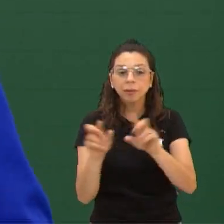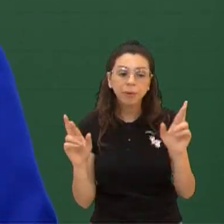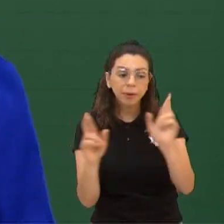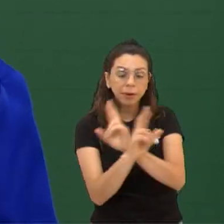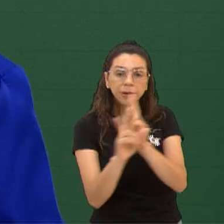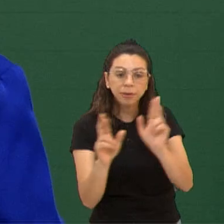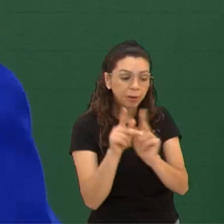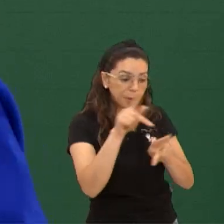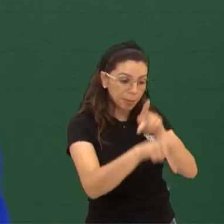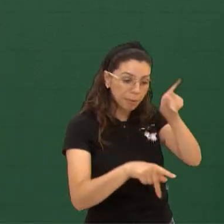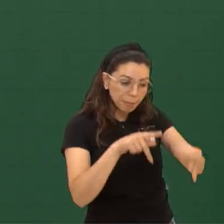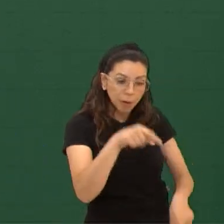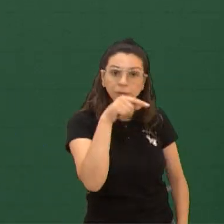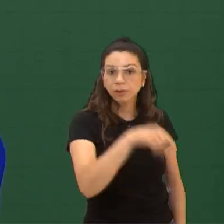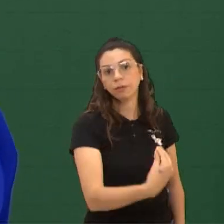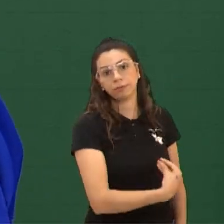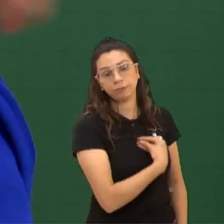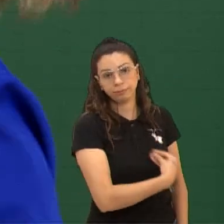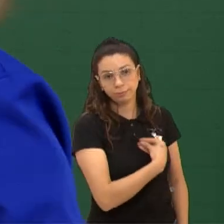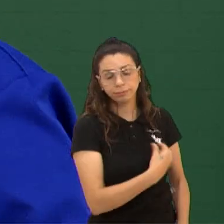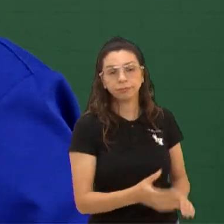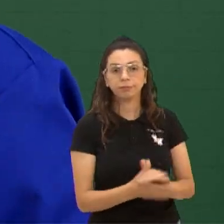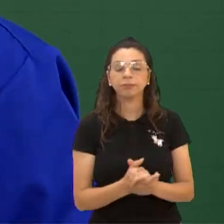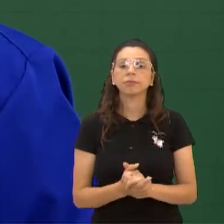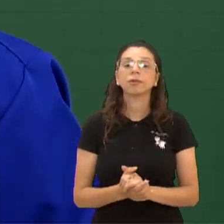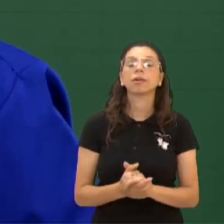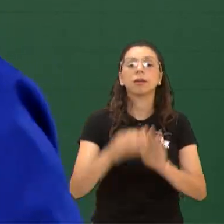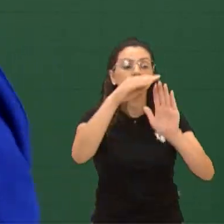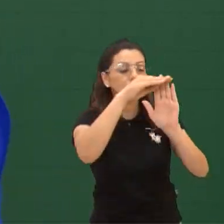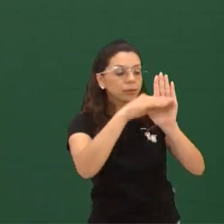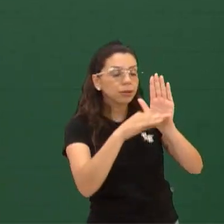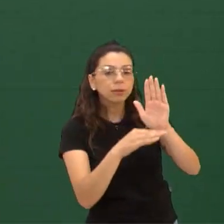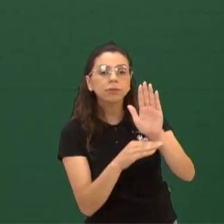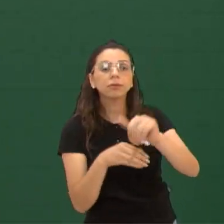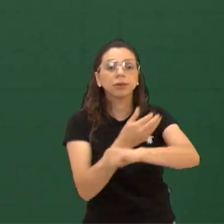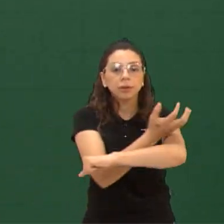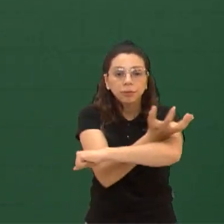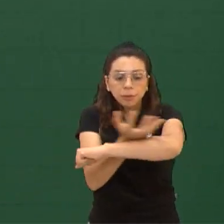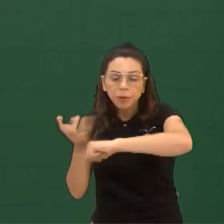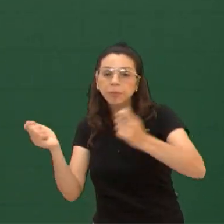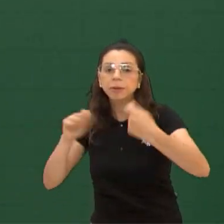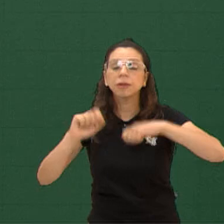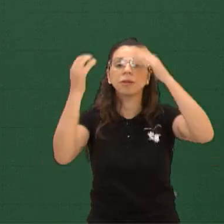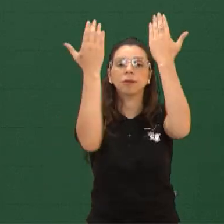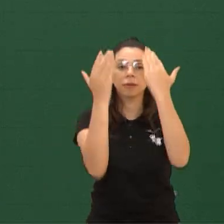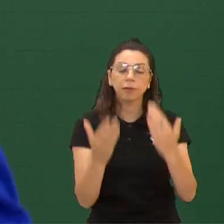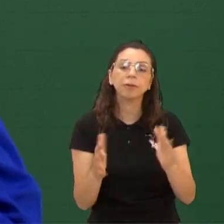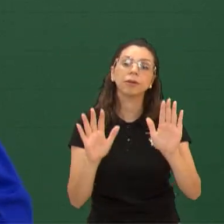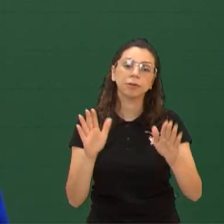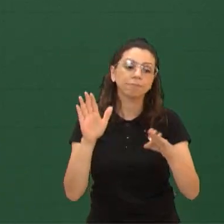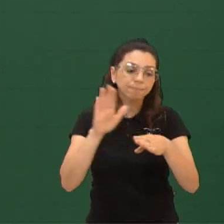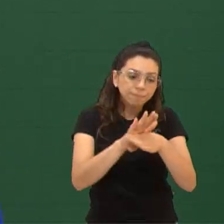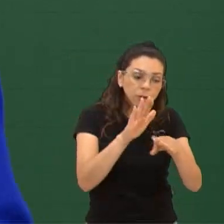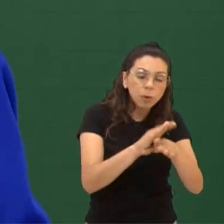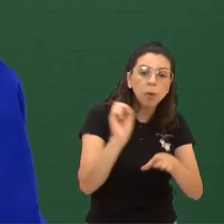com os povos que ali já moravam. Então, dentro da categorização de relevo, temos que analisar que ele ajudou ou, muitas vezes, deu